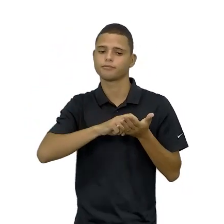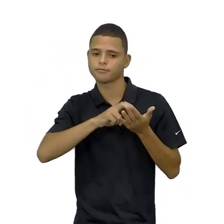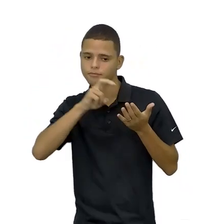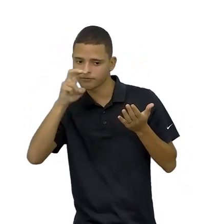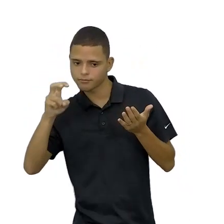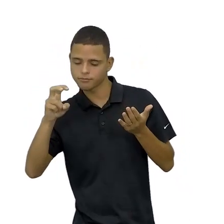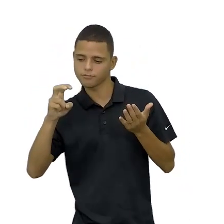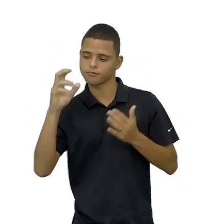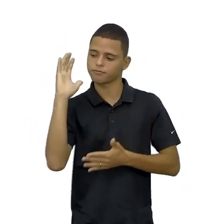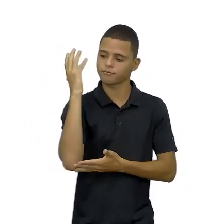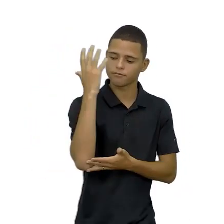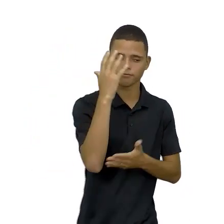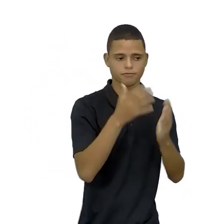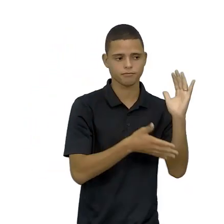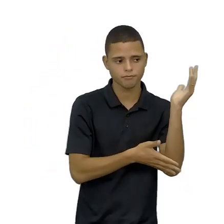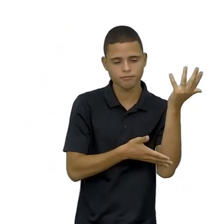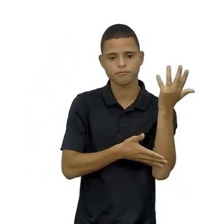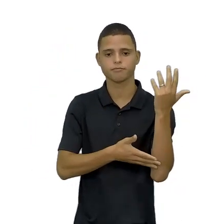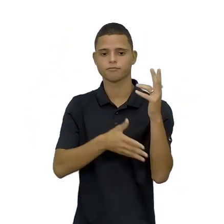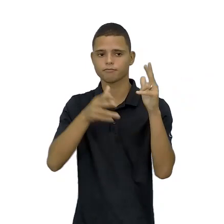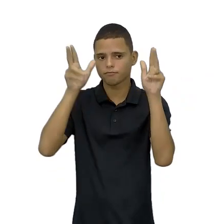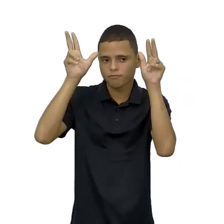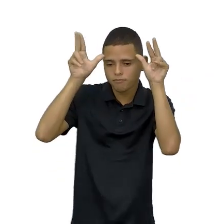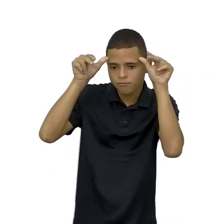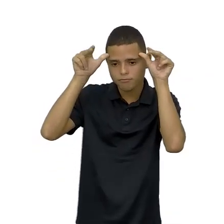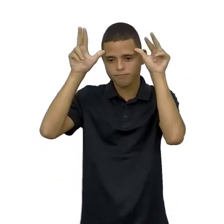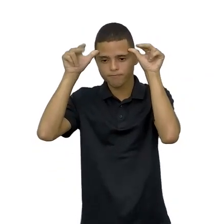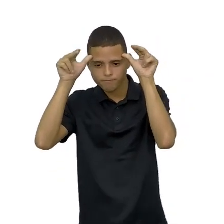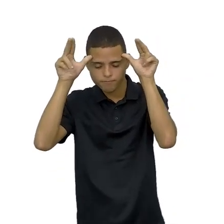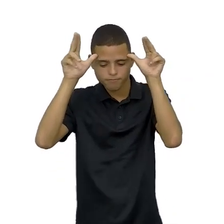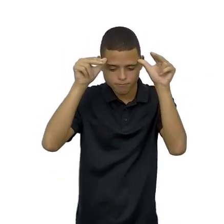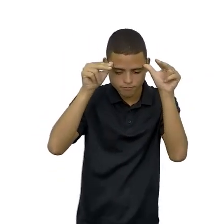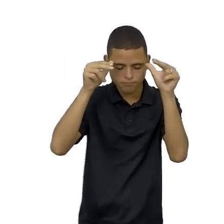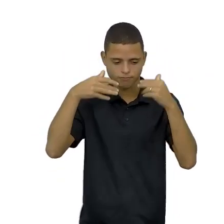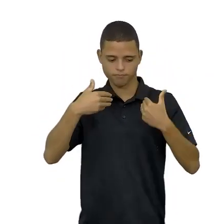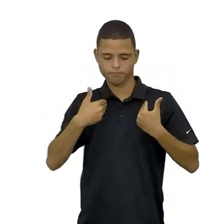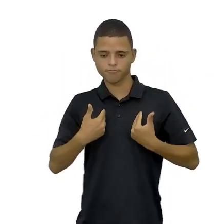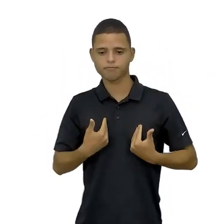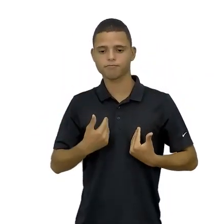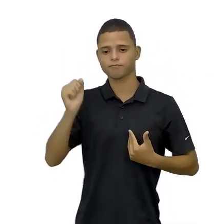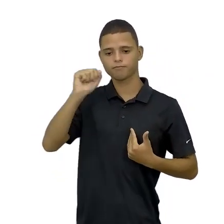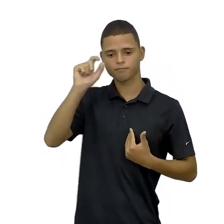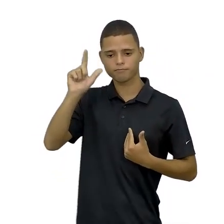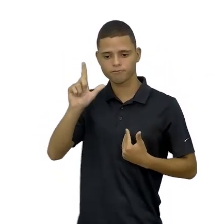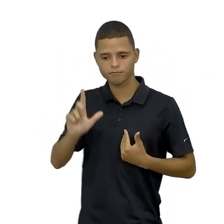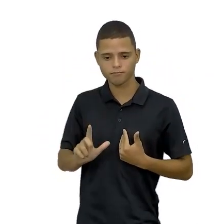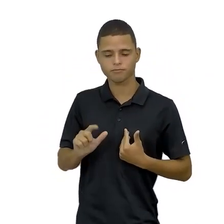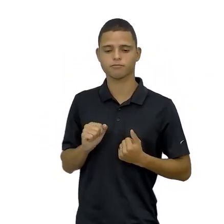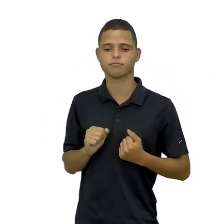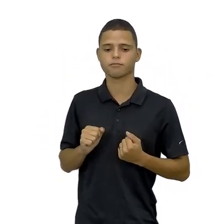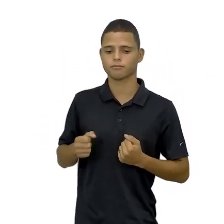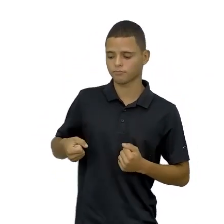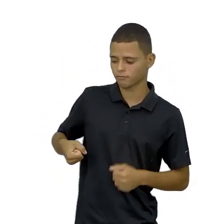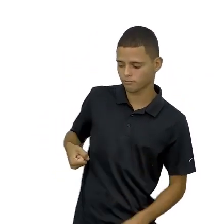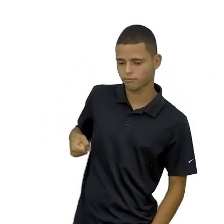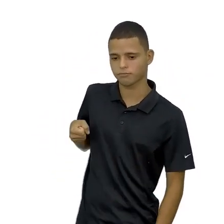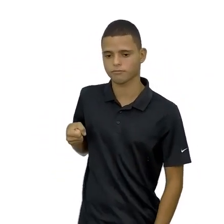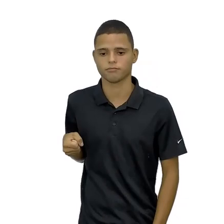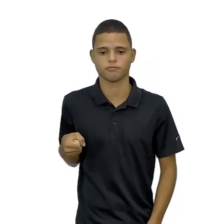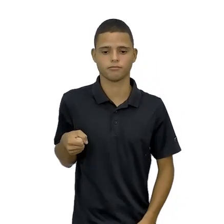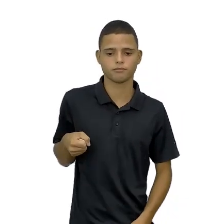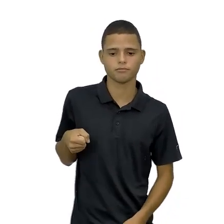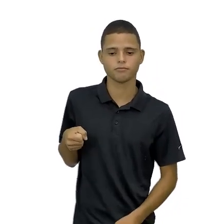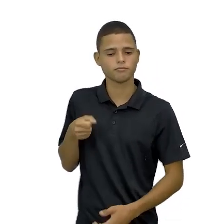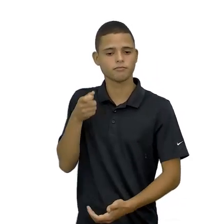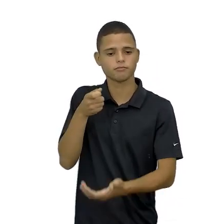quando o coelhinho das orelhas grandes saiu de casa com o seu macacão azul e uma cesta para comprar legumes